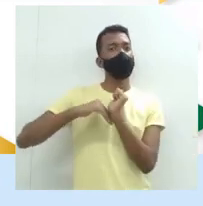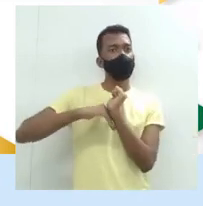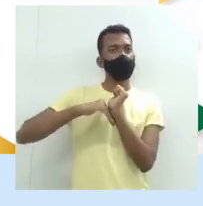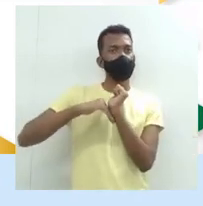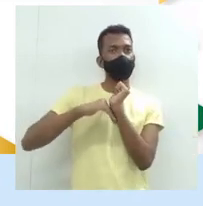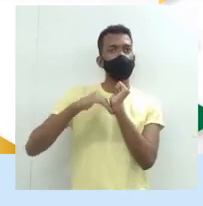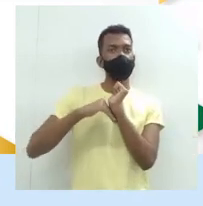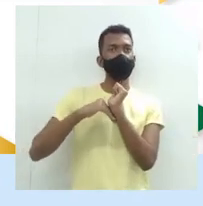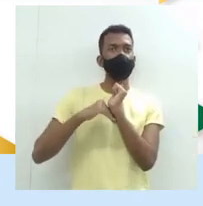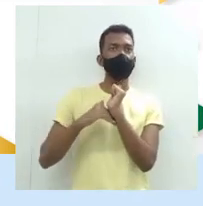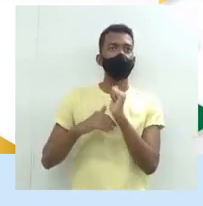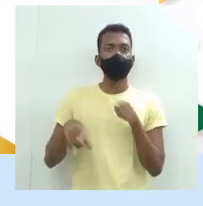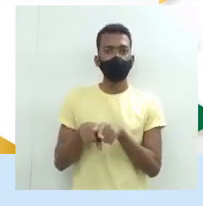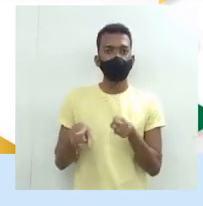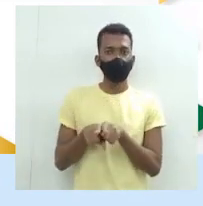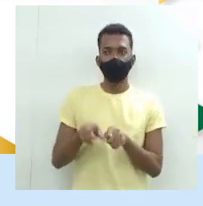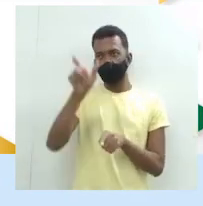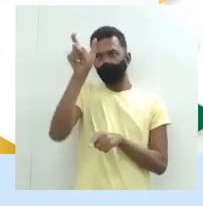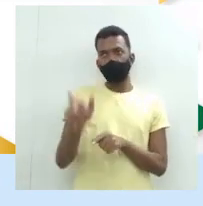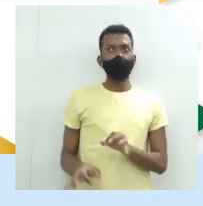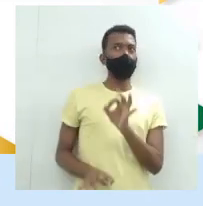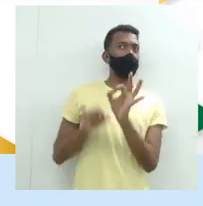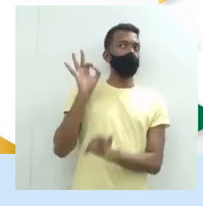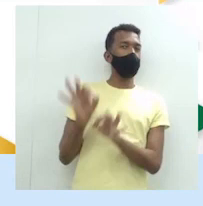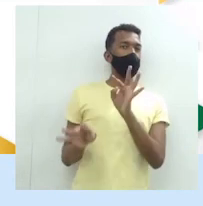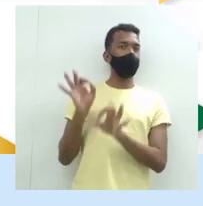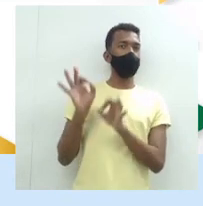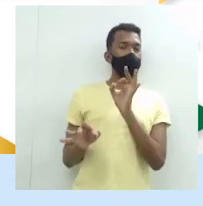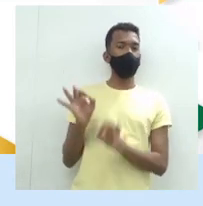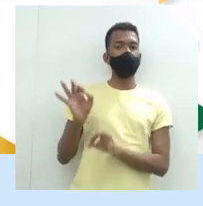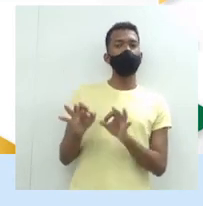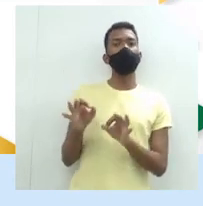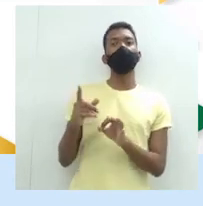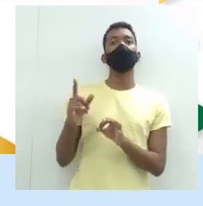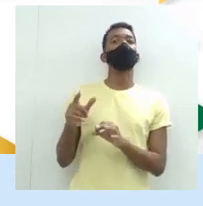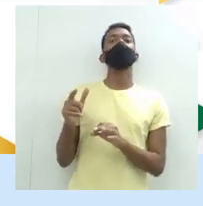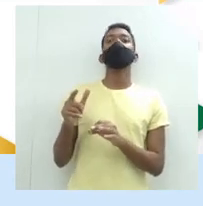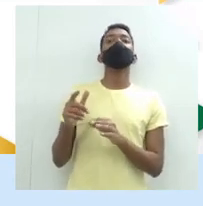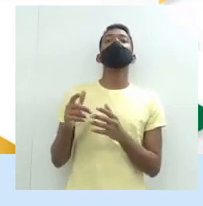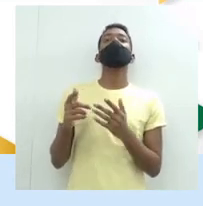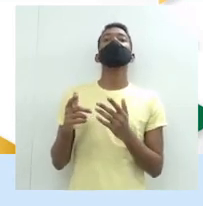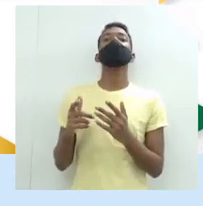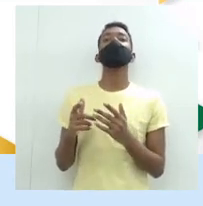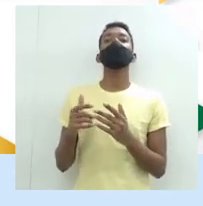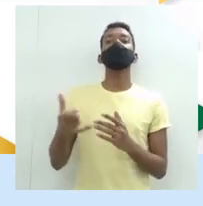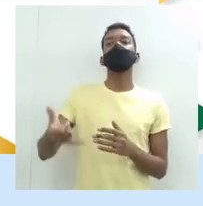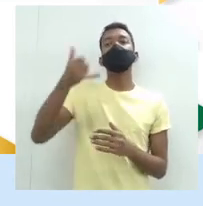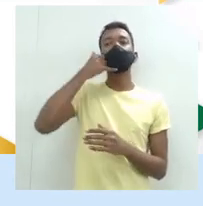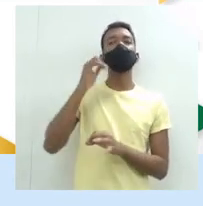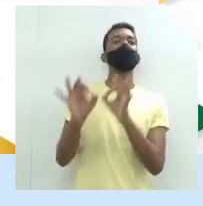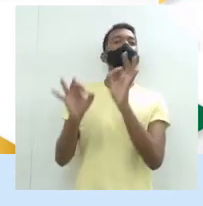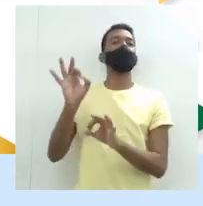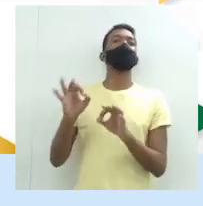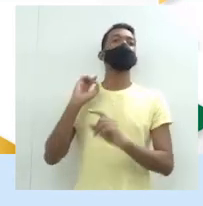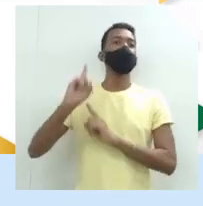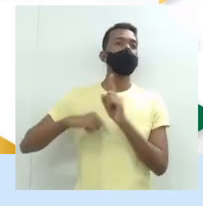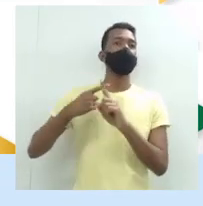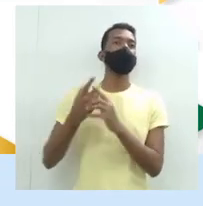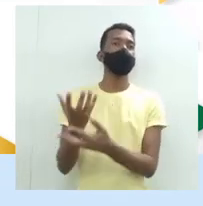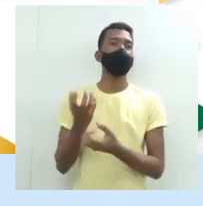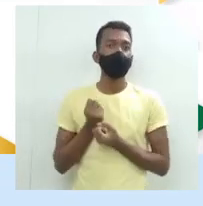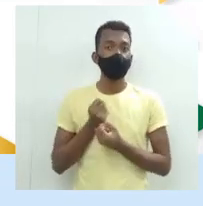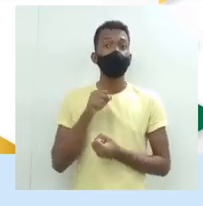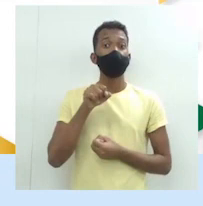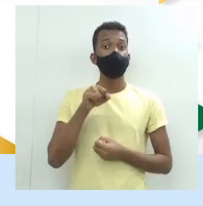confidential, confidencial, no judgmental support. É um suporte sem julgamento, mas com acolhimento. E caso